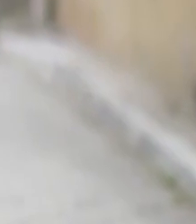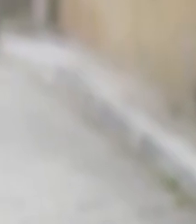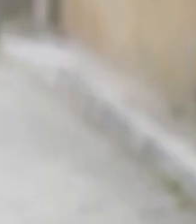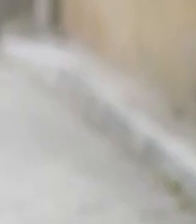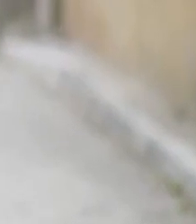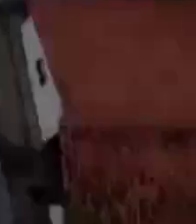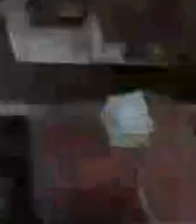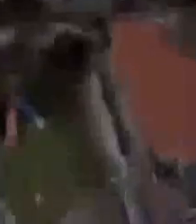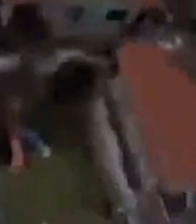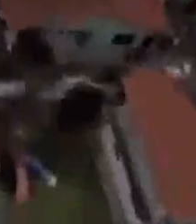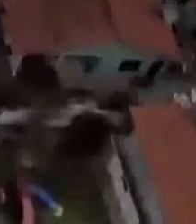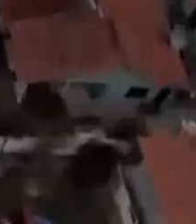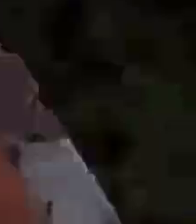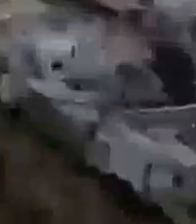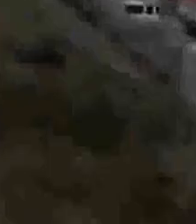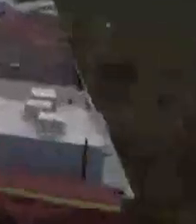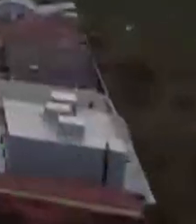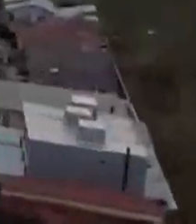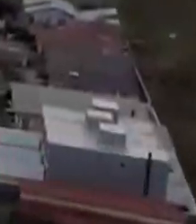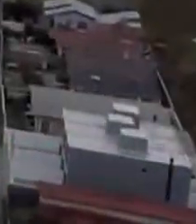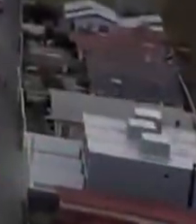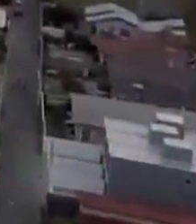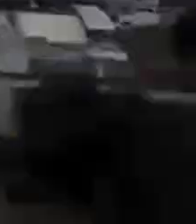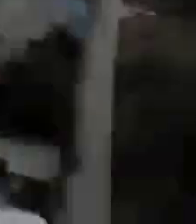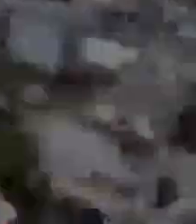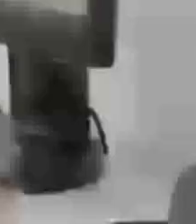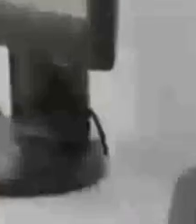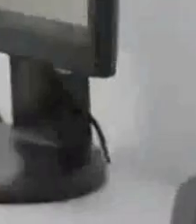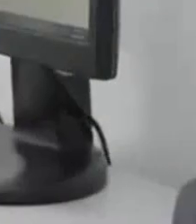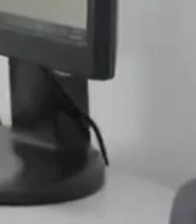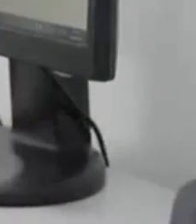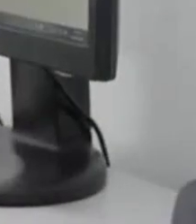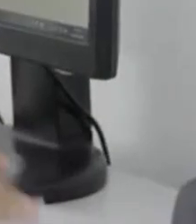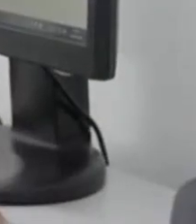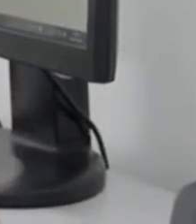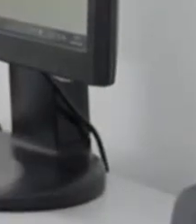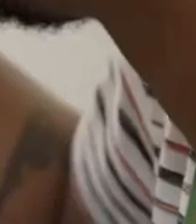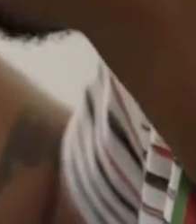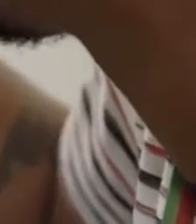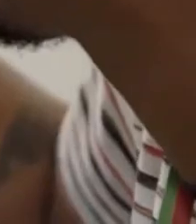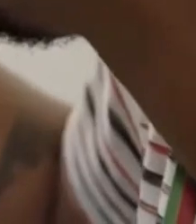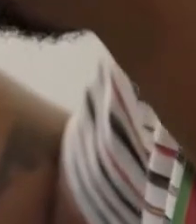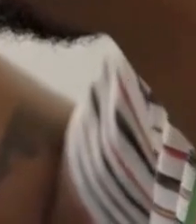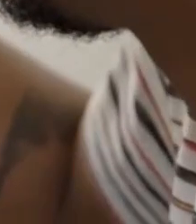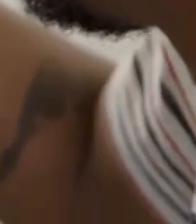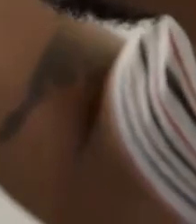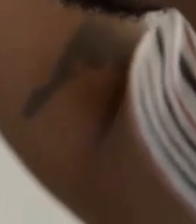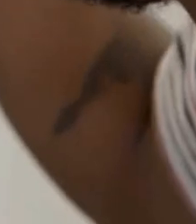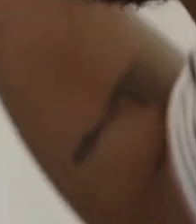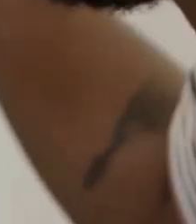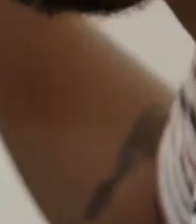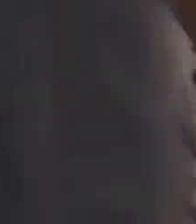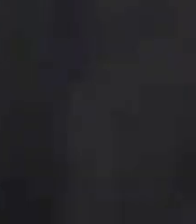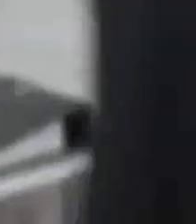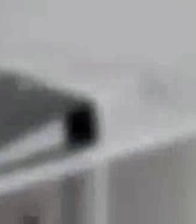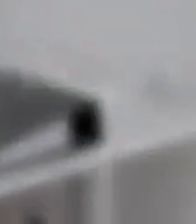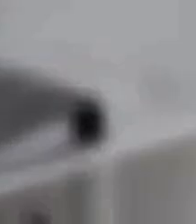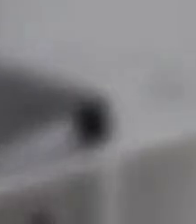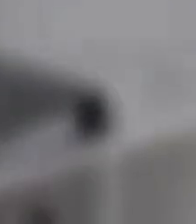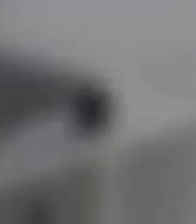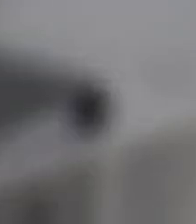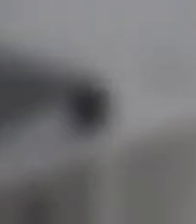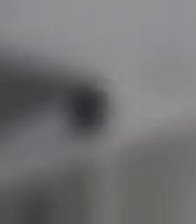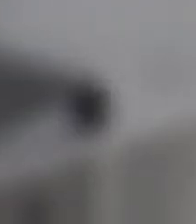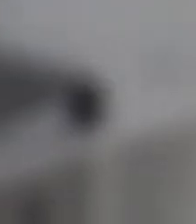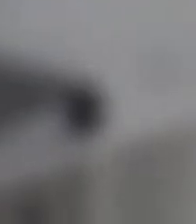Rio Vermelho, no norte da ilha. Eles trabalham como estagiários na Assembleia Legislativa de Santa Catarina por meio do PAB,